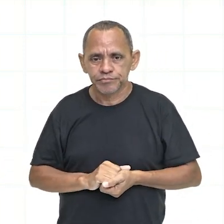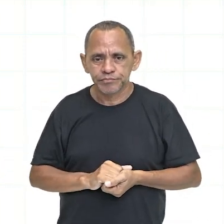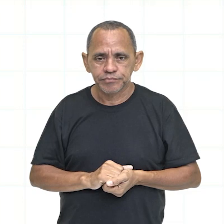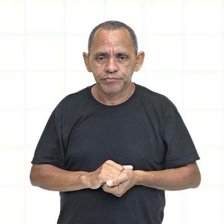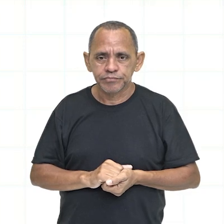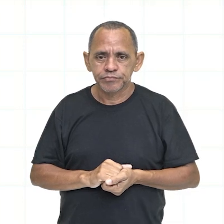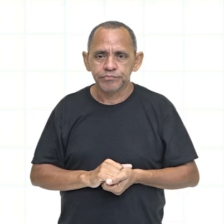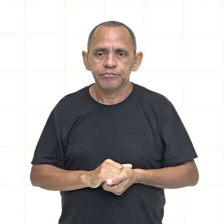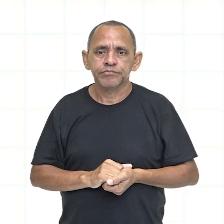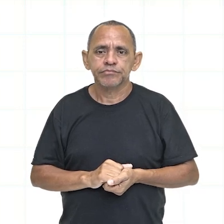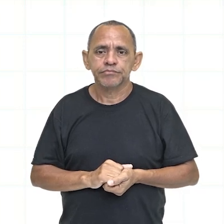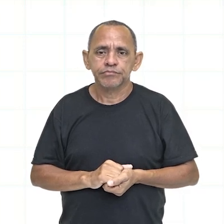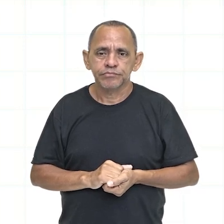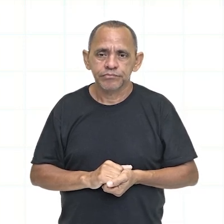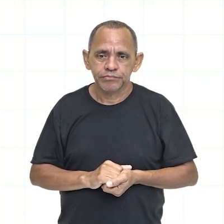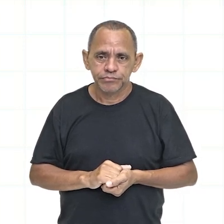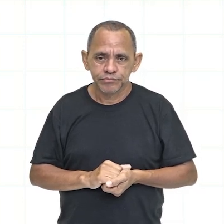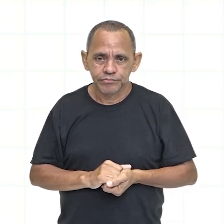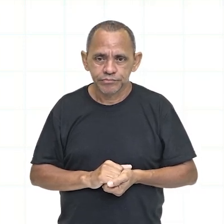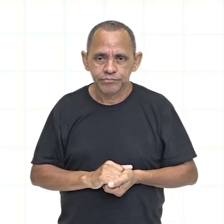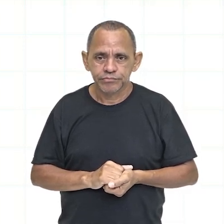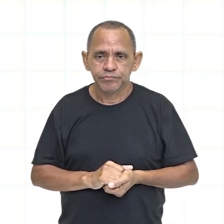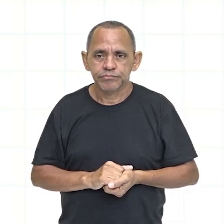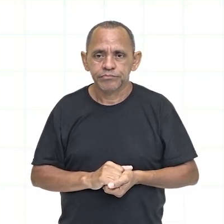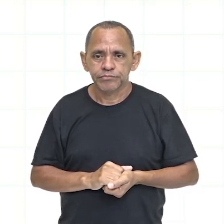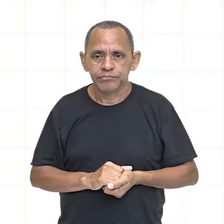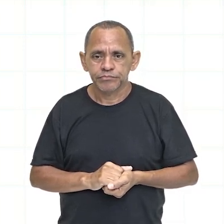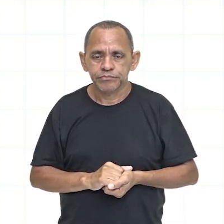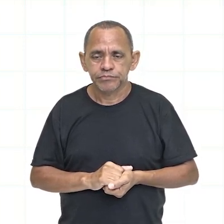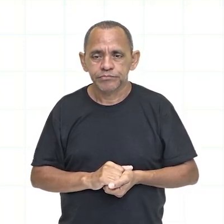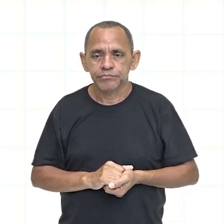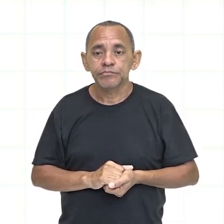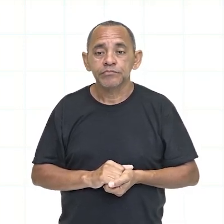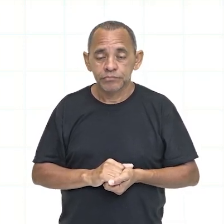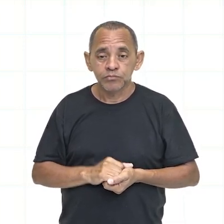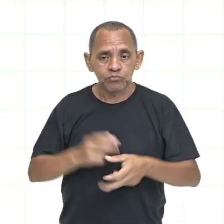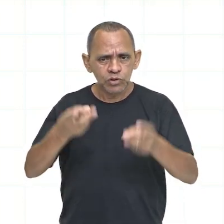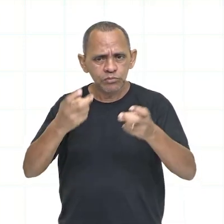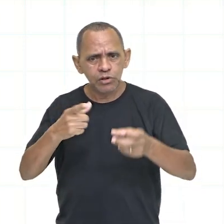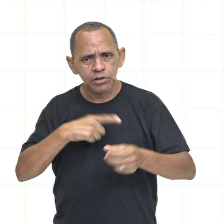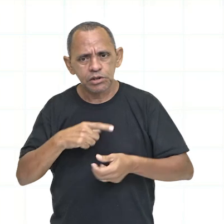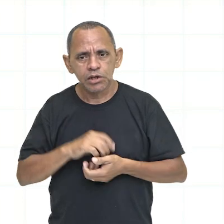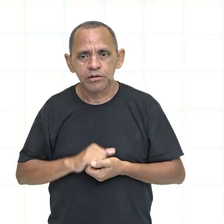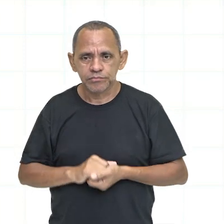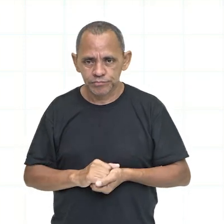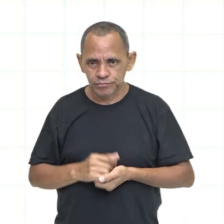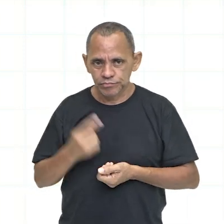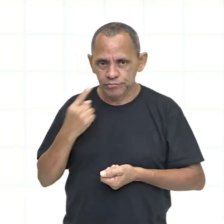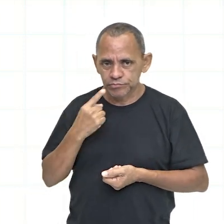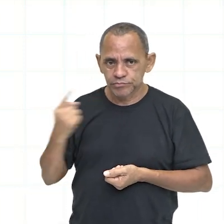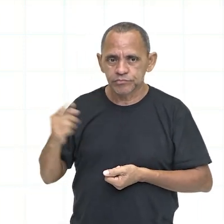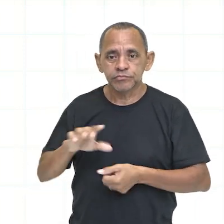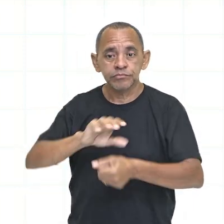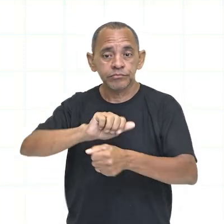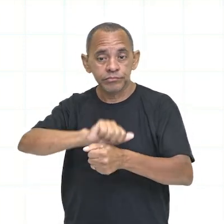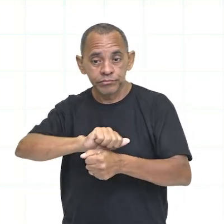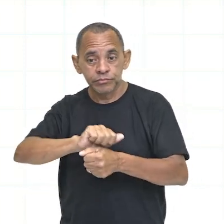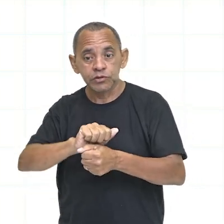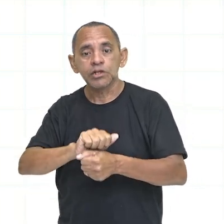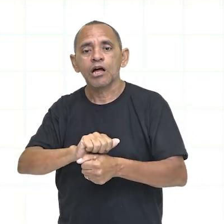Então nós já vemos aqui, therefore, é o advérbio que está sendo utilizado aqui. Então, ela fala